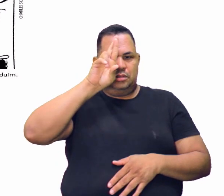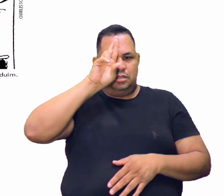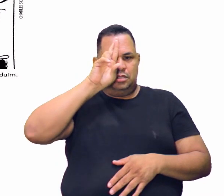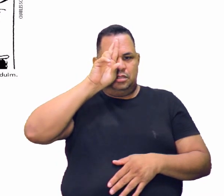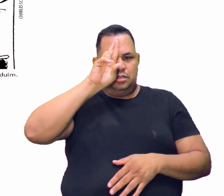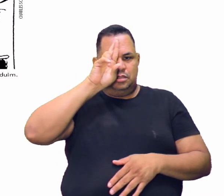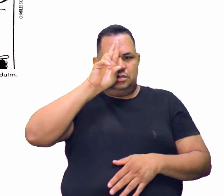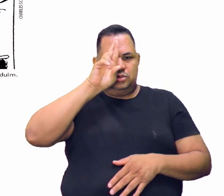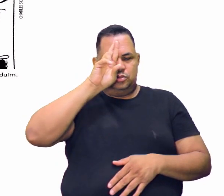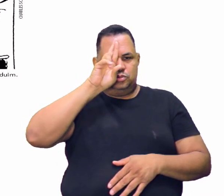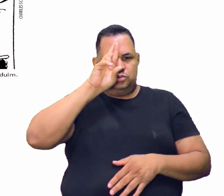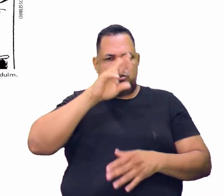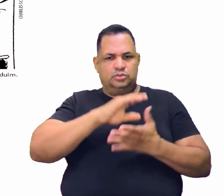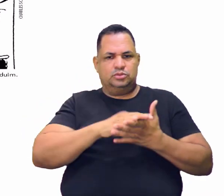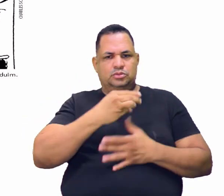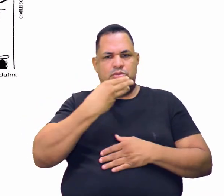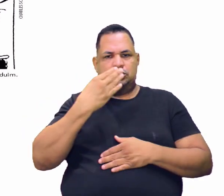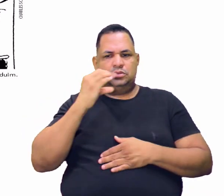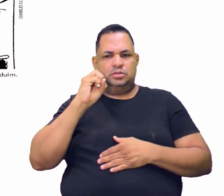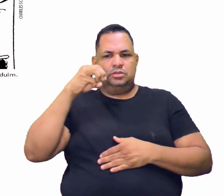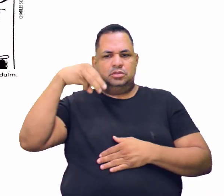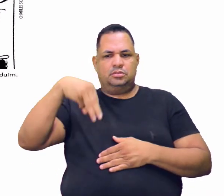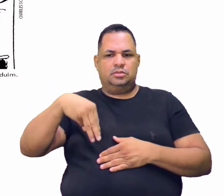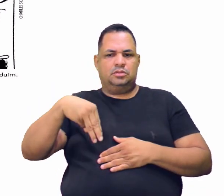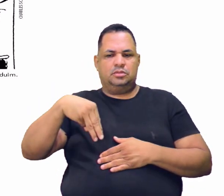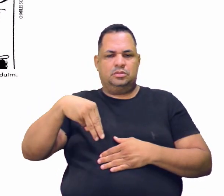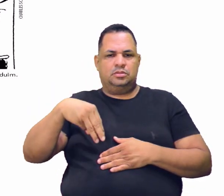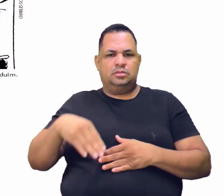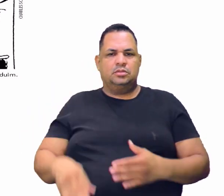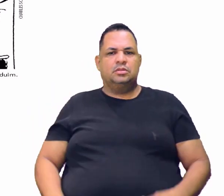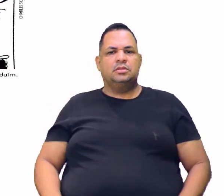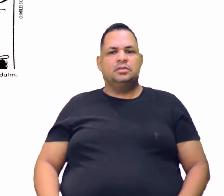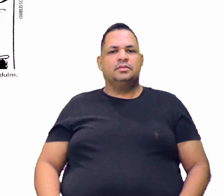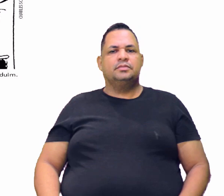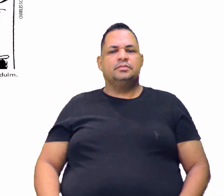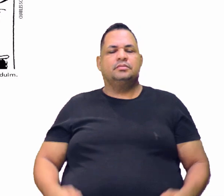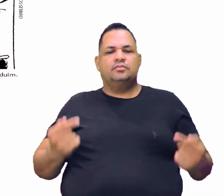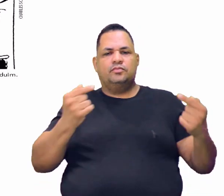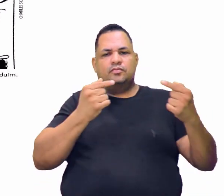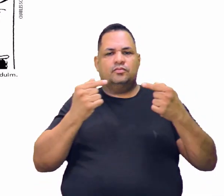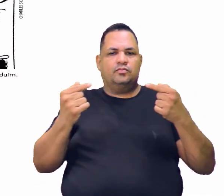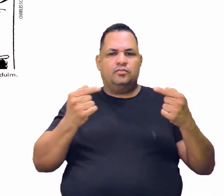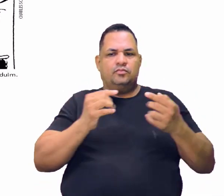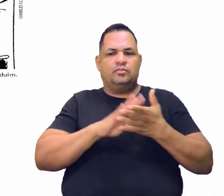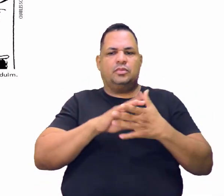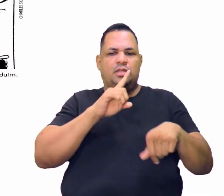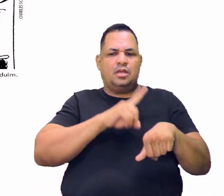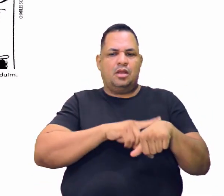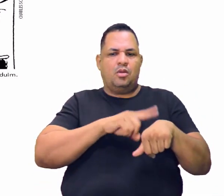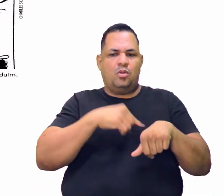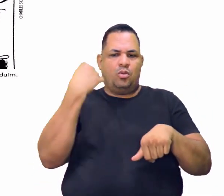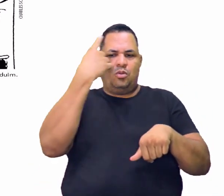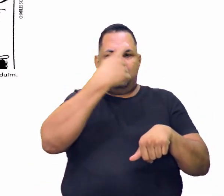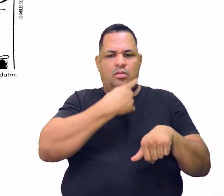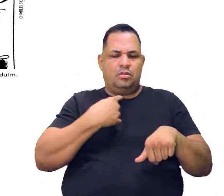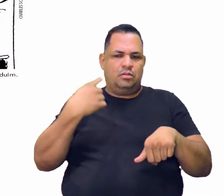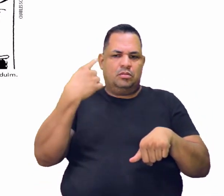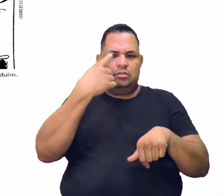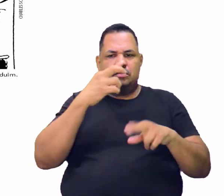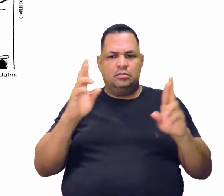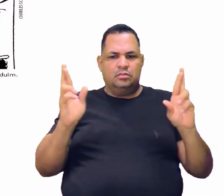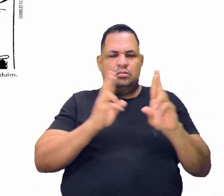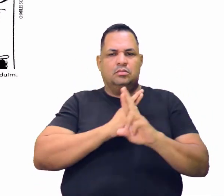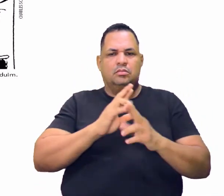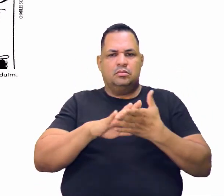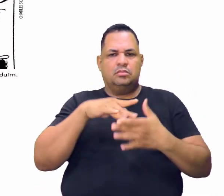12:30, ó, meia, tá certo? Relacionado à hora. Ó,